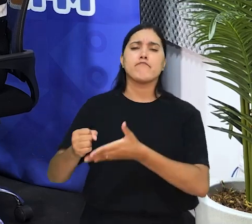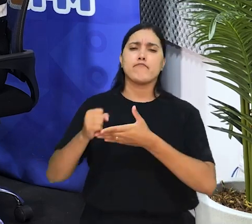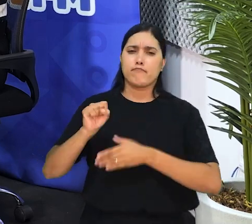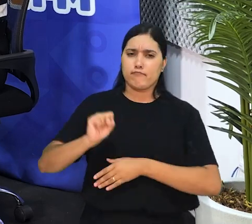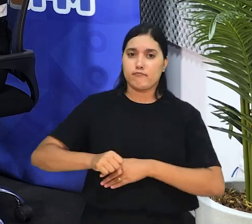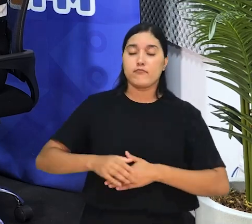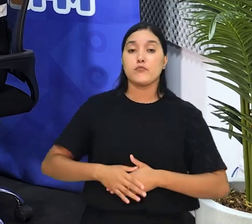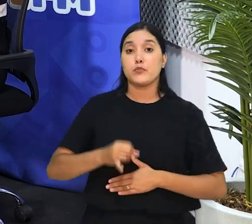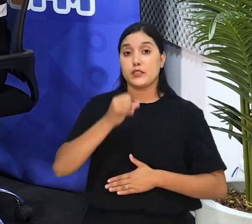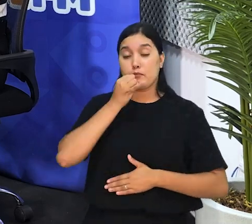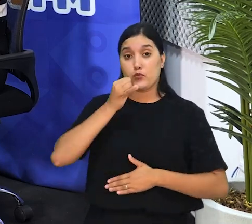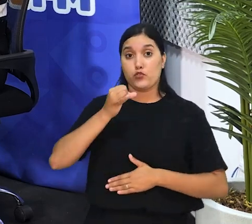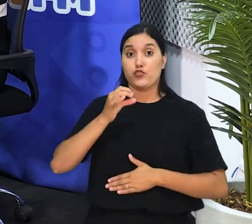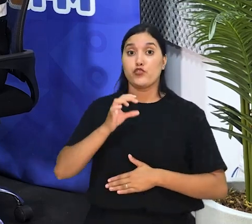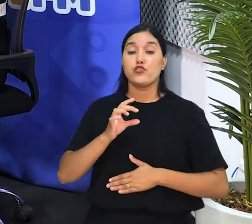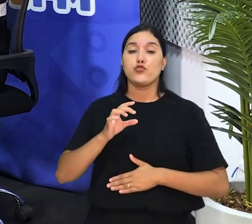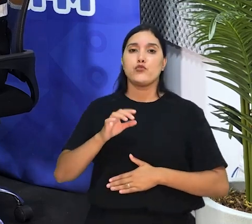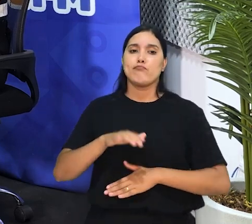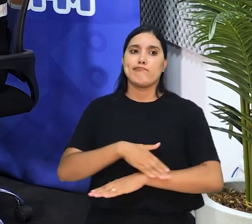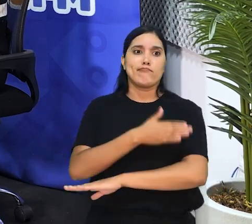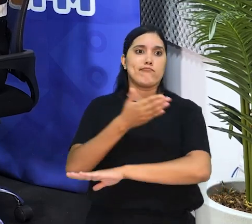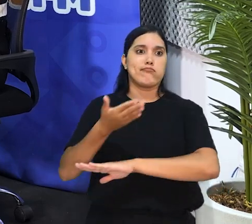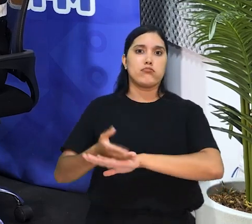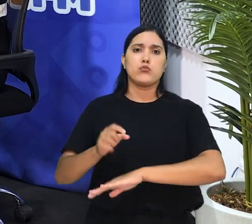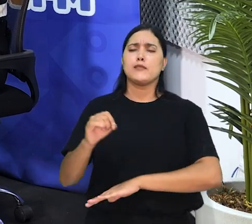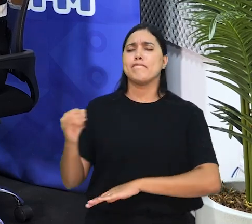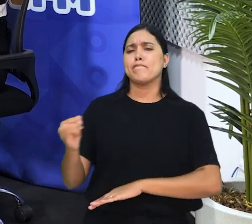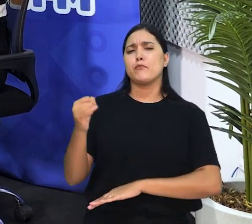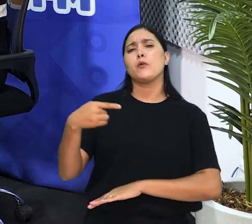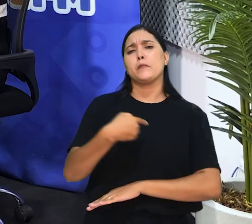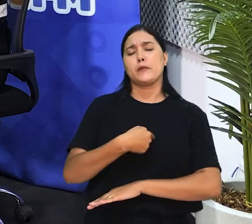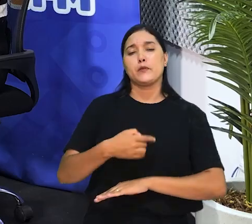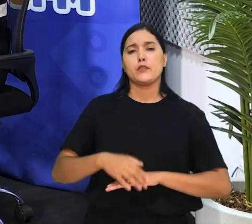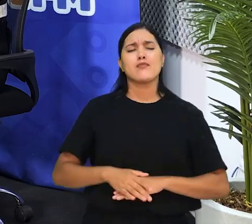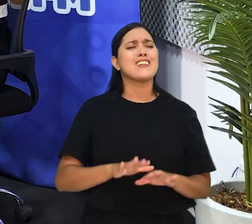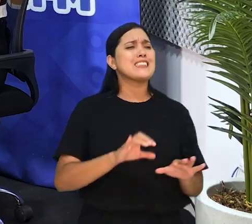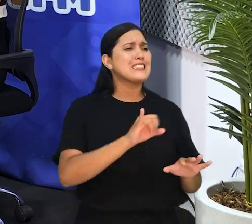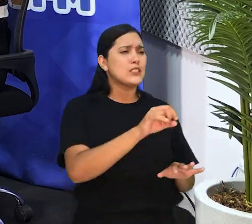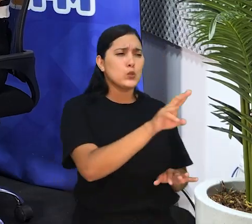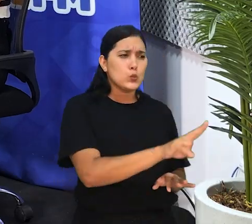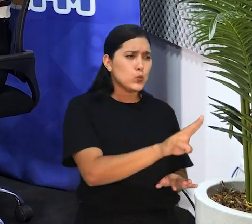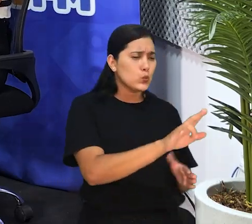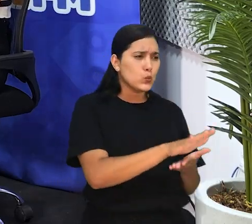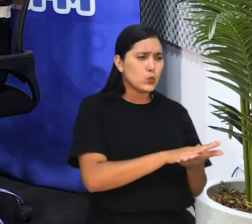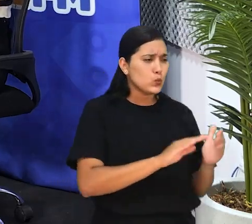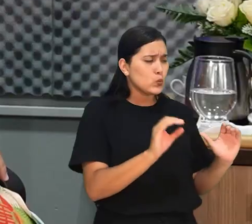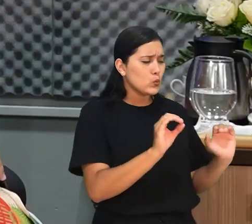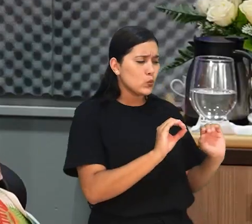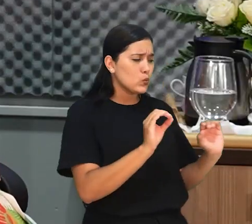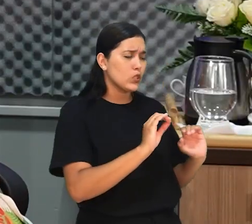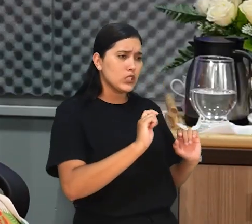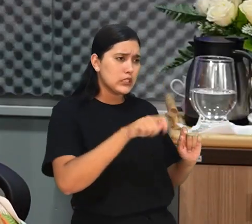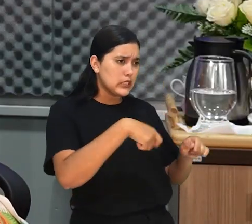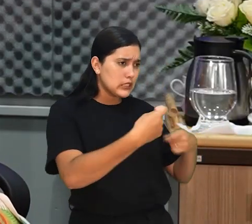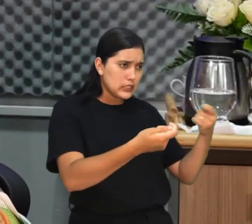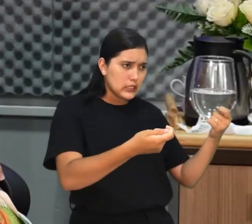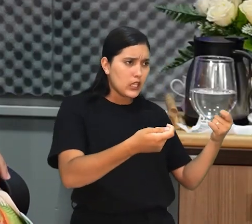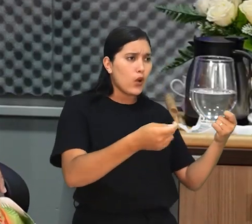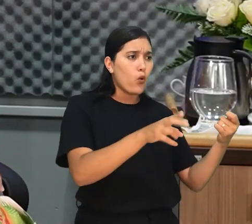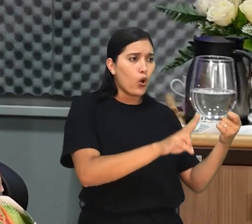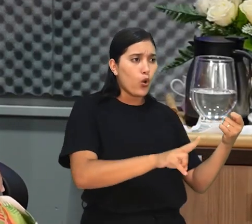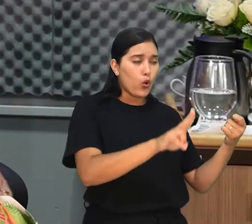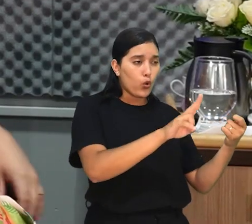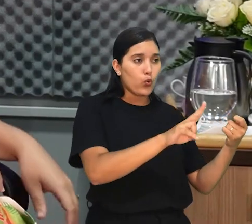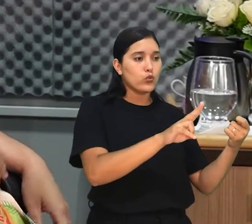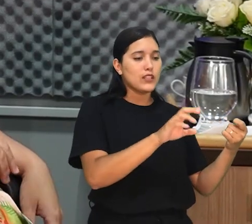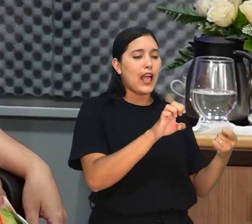comunicação, que durante o dia é essencial pra gente. Aí quando você não usa os sinais